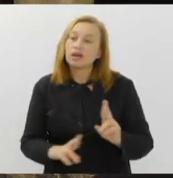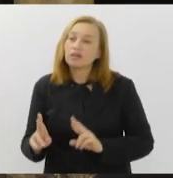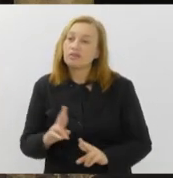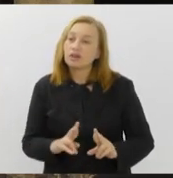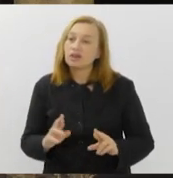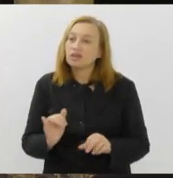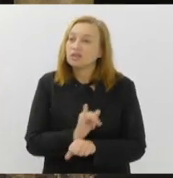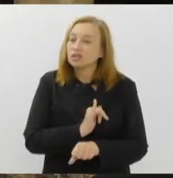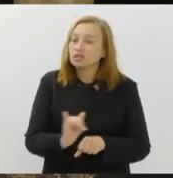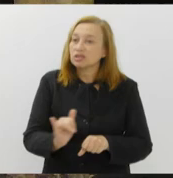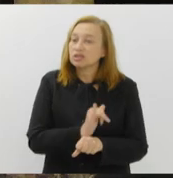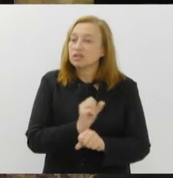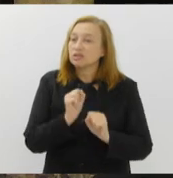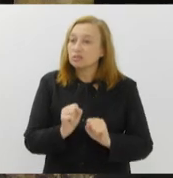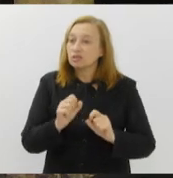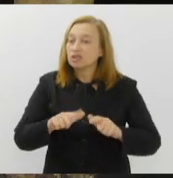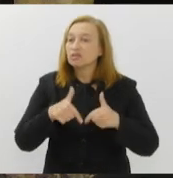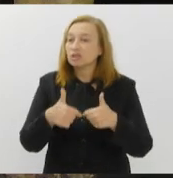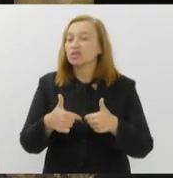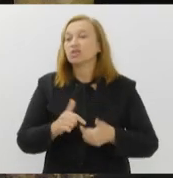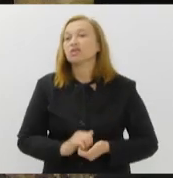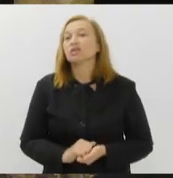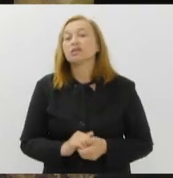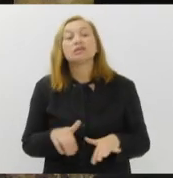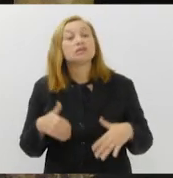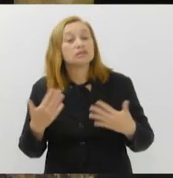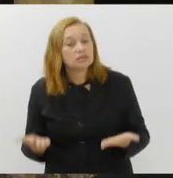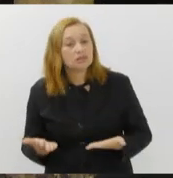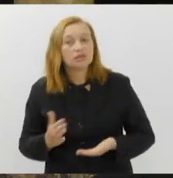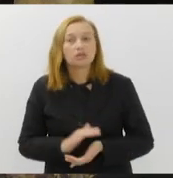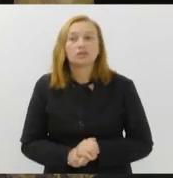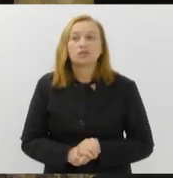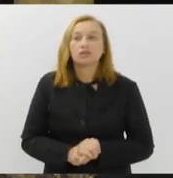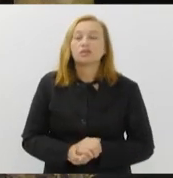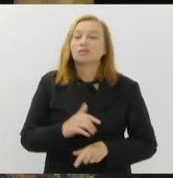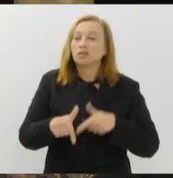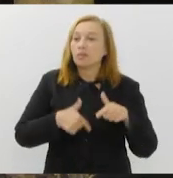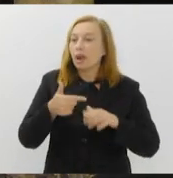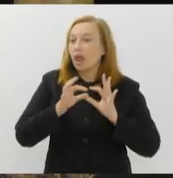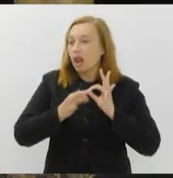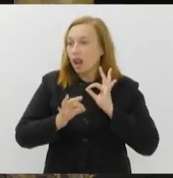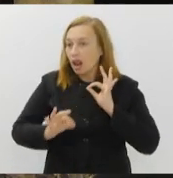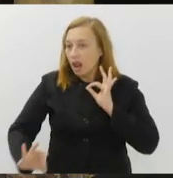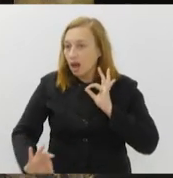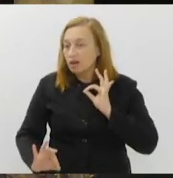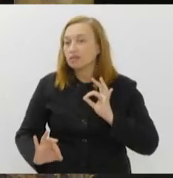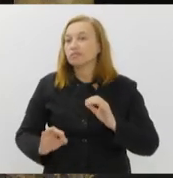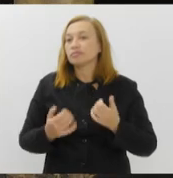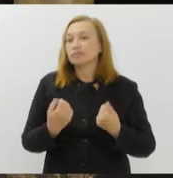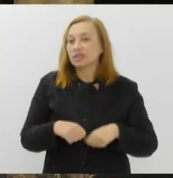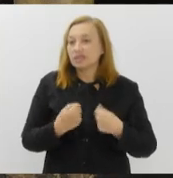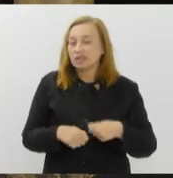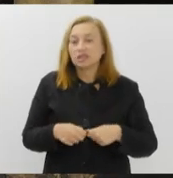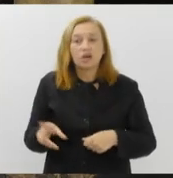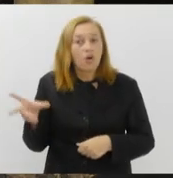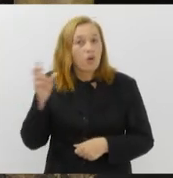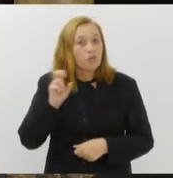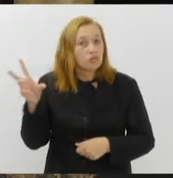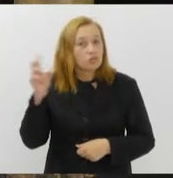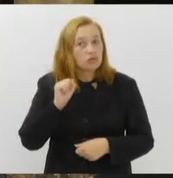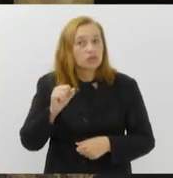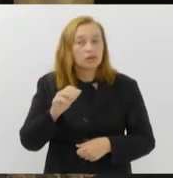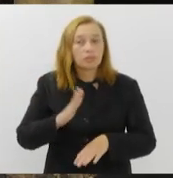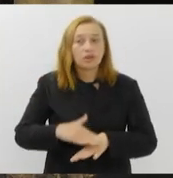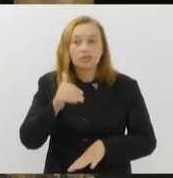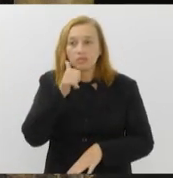e ações nós poderíamos tomar. Então, o trabalho é muito longo e precisa ser feito ouvindo as